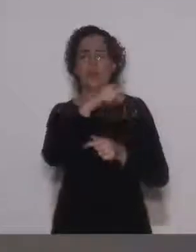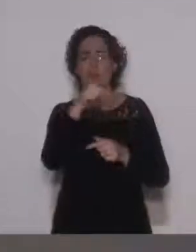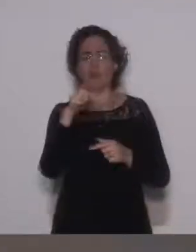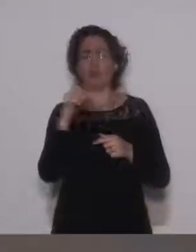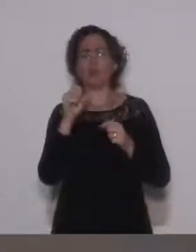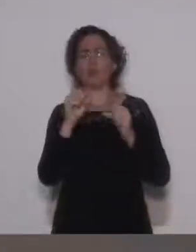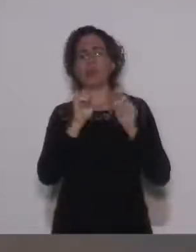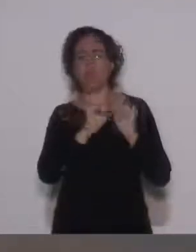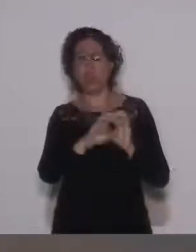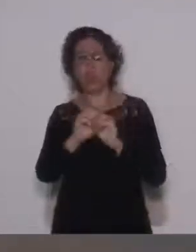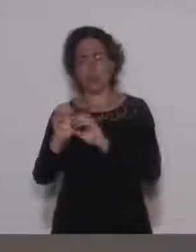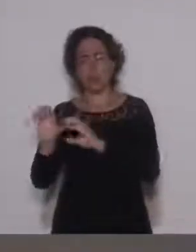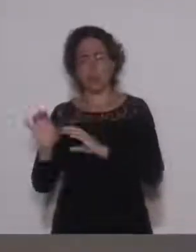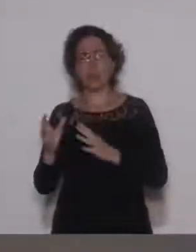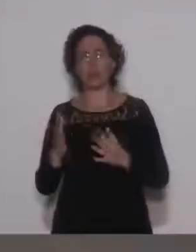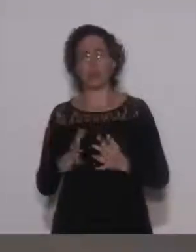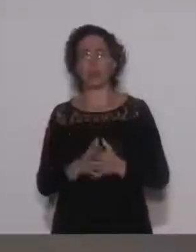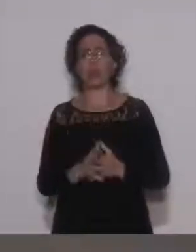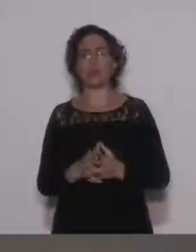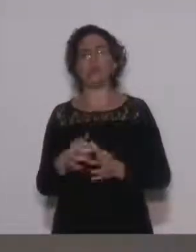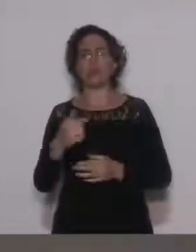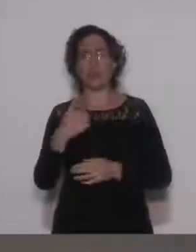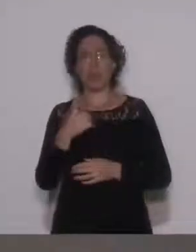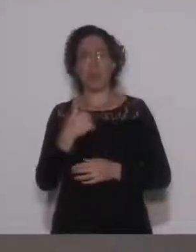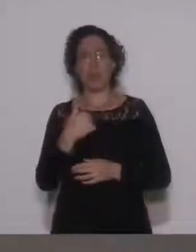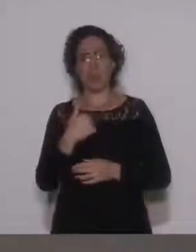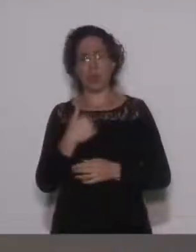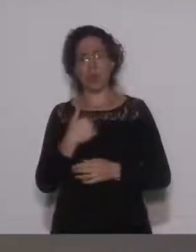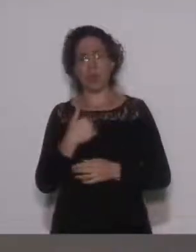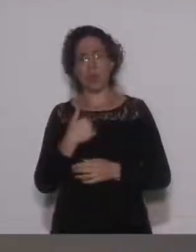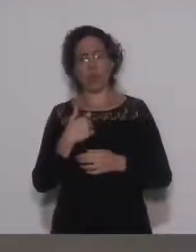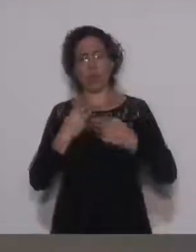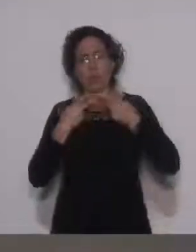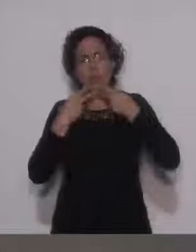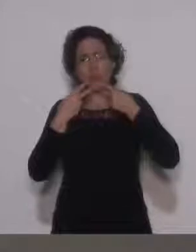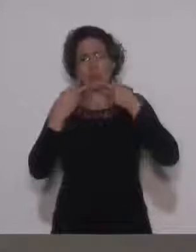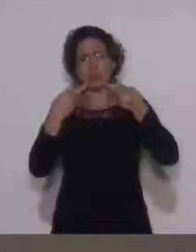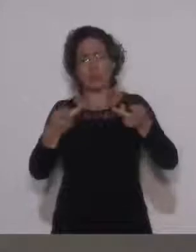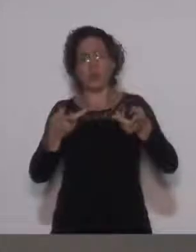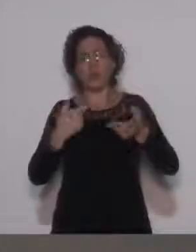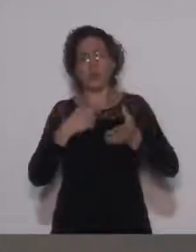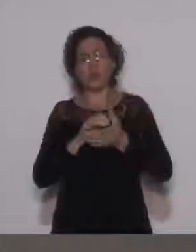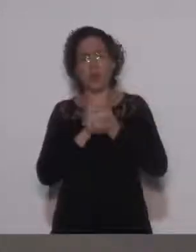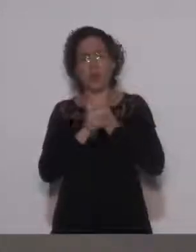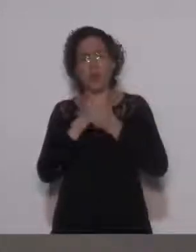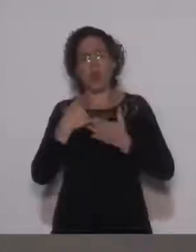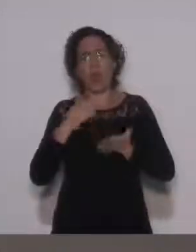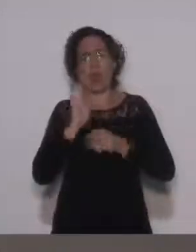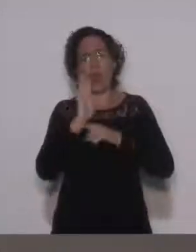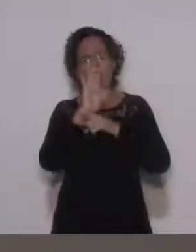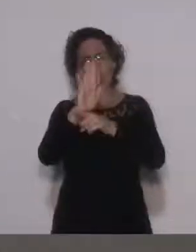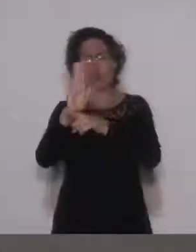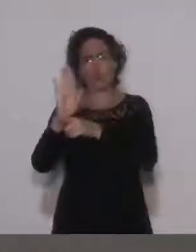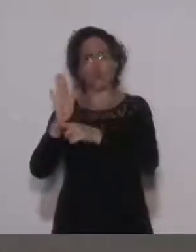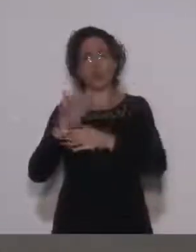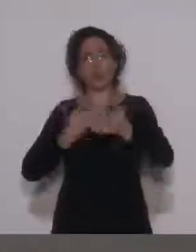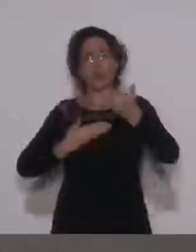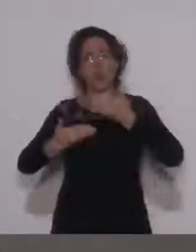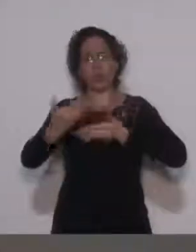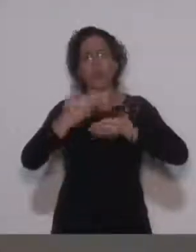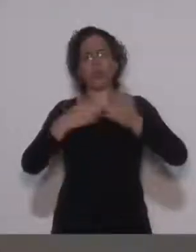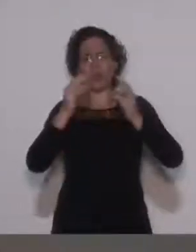é trabalhada, né? Então, está aqui oficialmente, o meu compartilhamento de ideia. Eu acredito que é